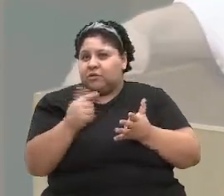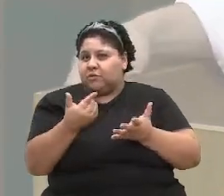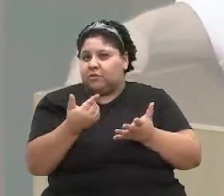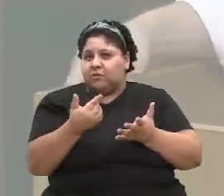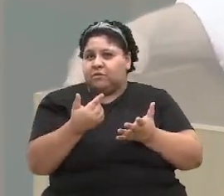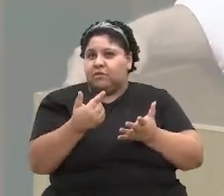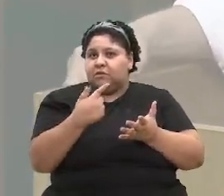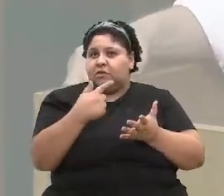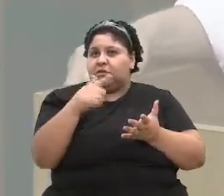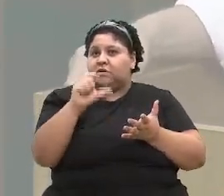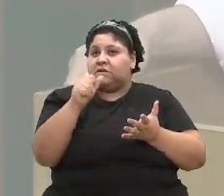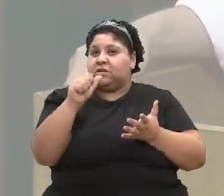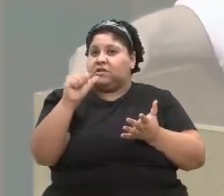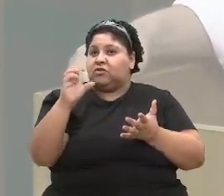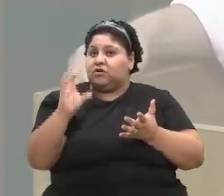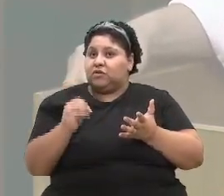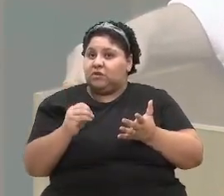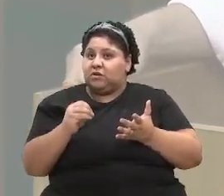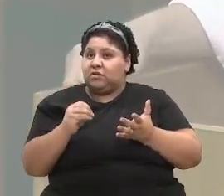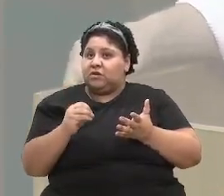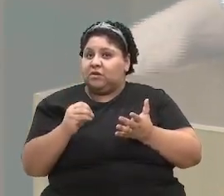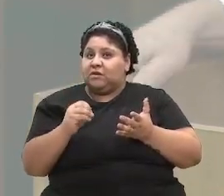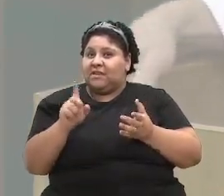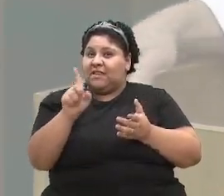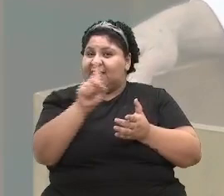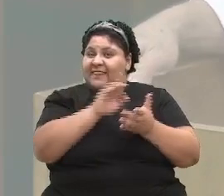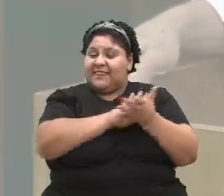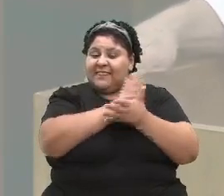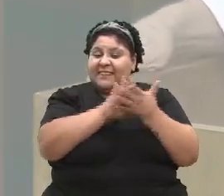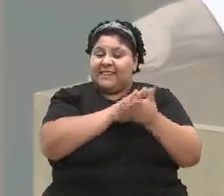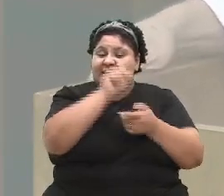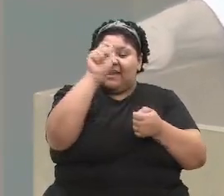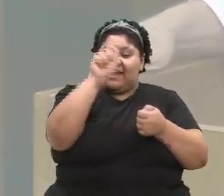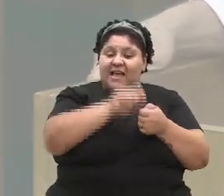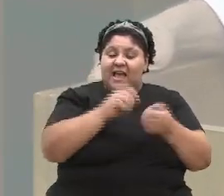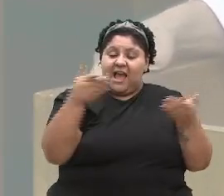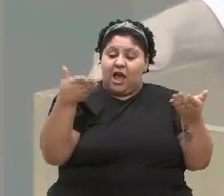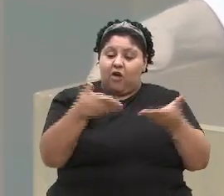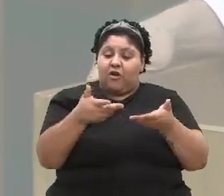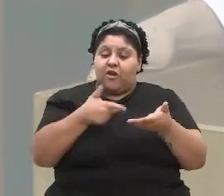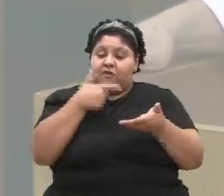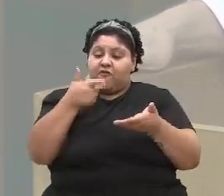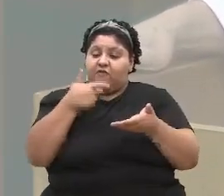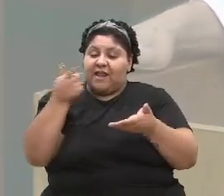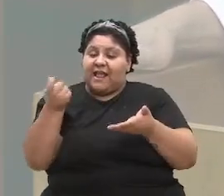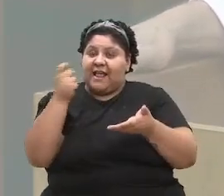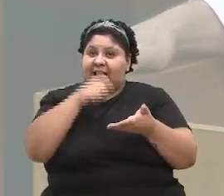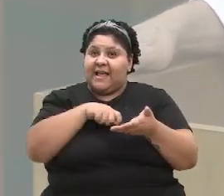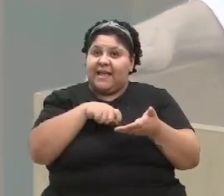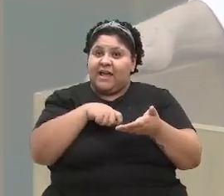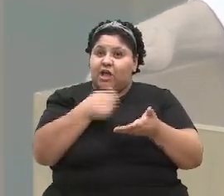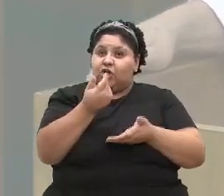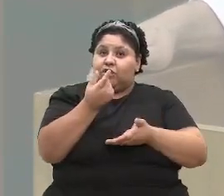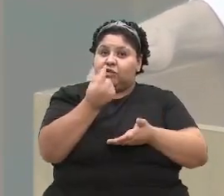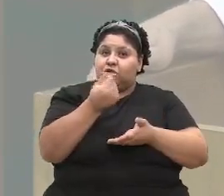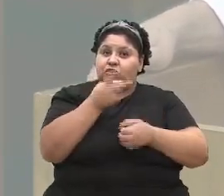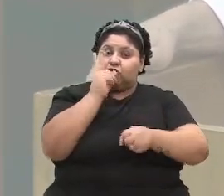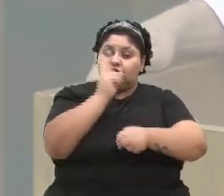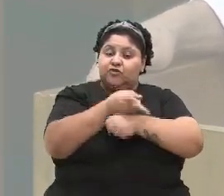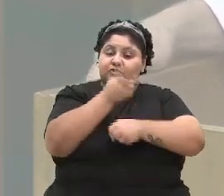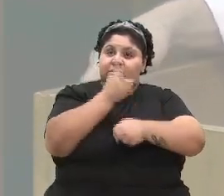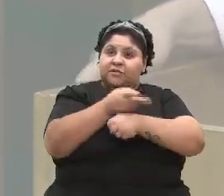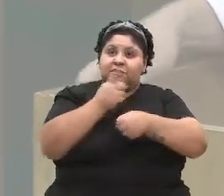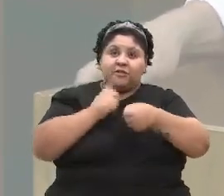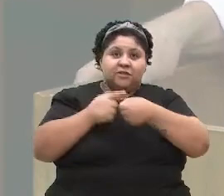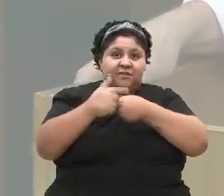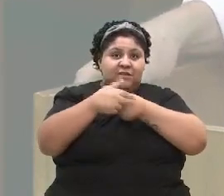180 quilômetros ainda no pó. Então eu estou destacando aqui a necessidade dos financiamentos para a nossa cidade andar